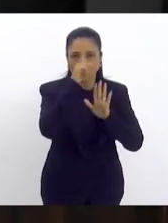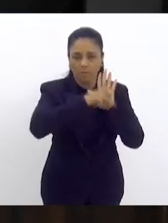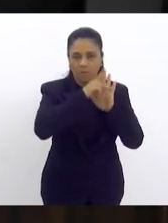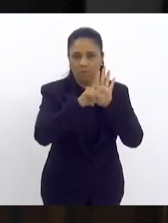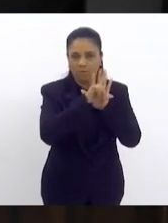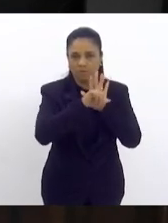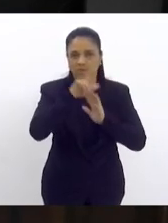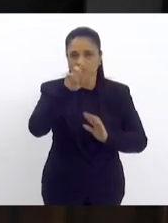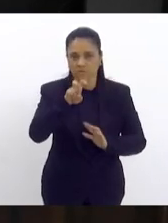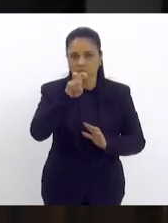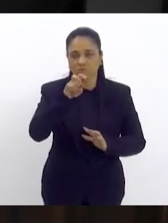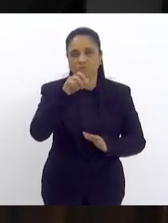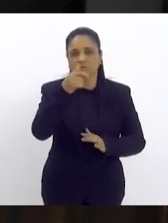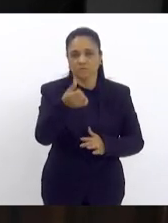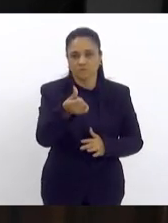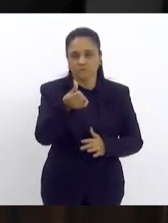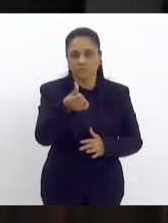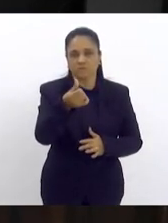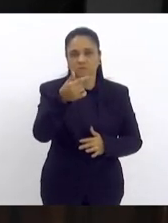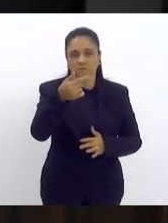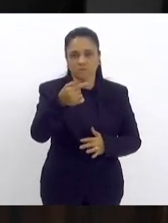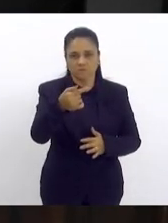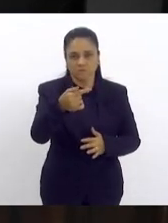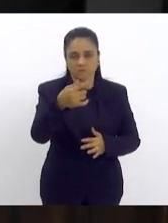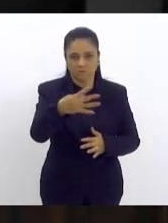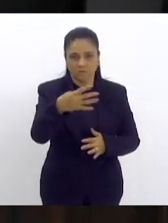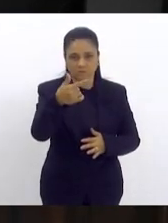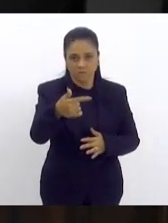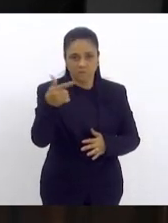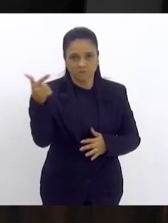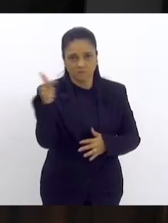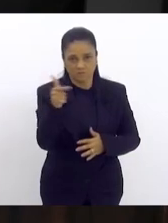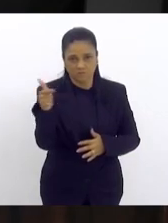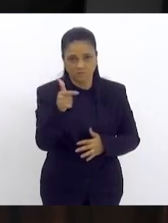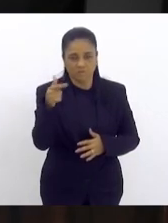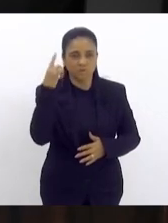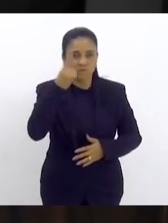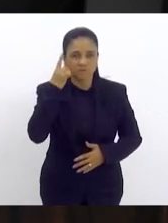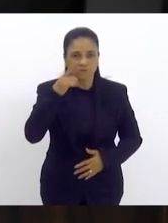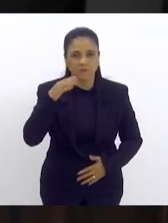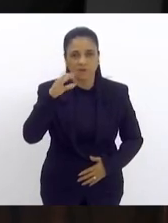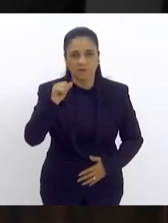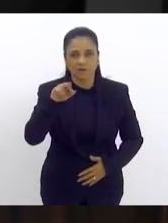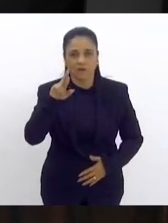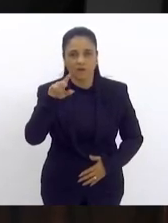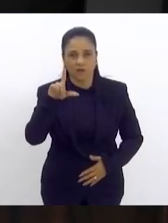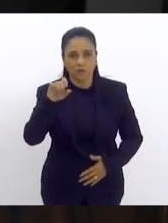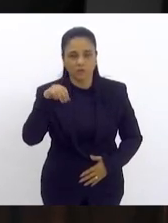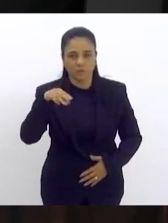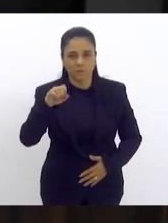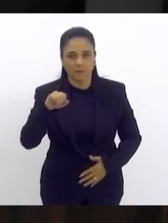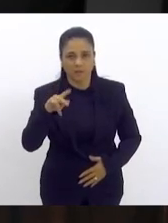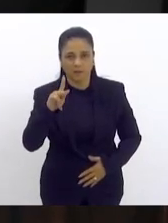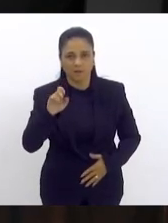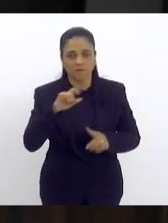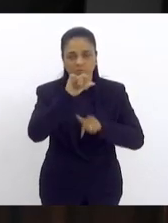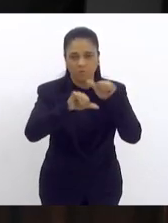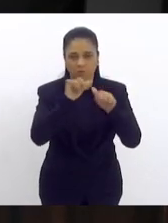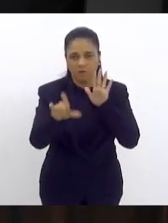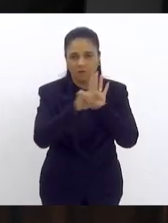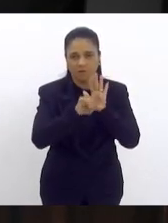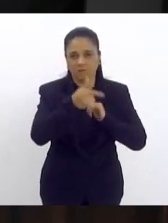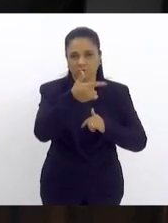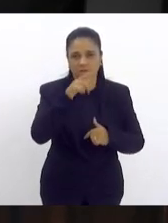número 5.741 em 2022 de autoria do deputado Carlos minc que altera a lei